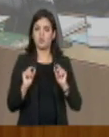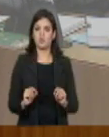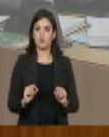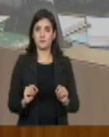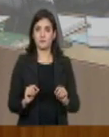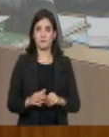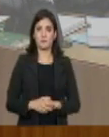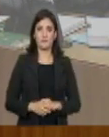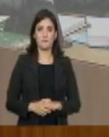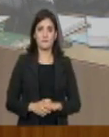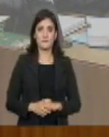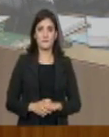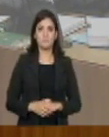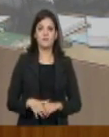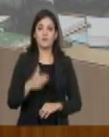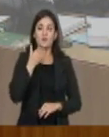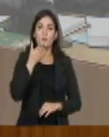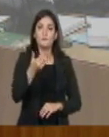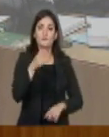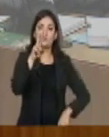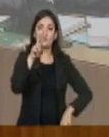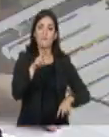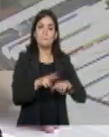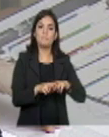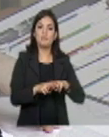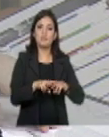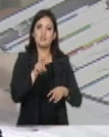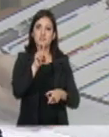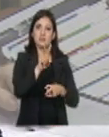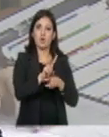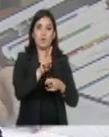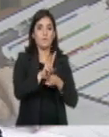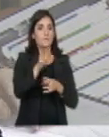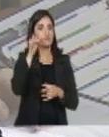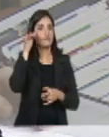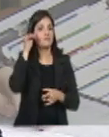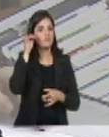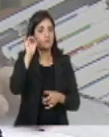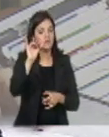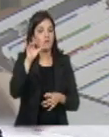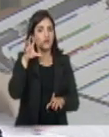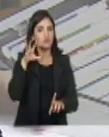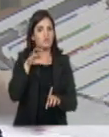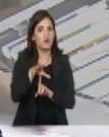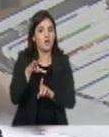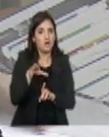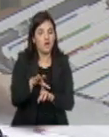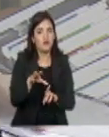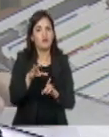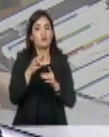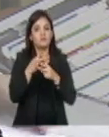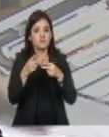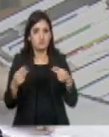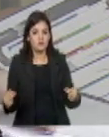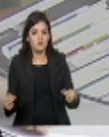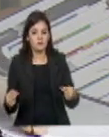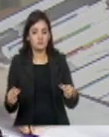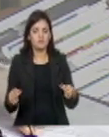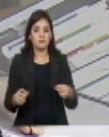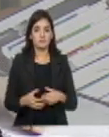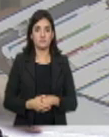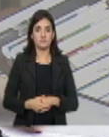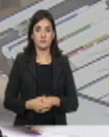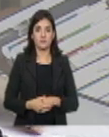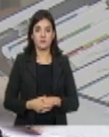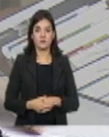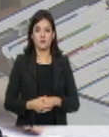o pedido de prisão ministro Ricardo Lewandowski, violação desta prisão, da execução,